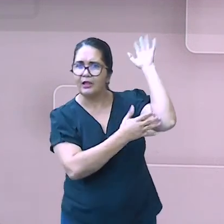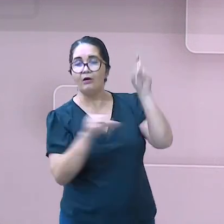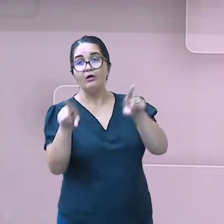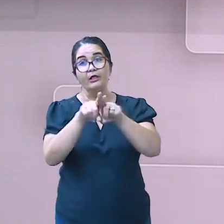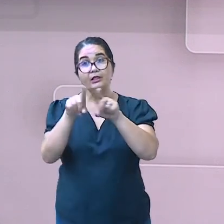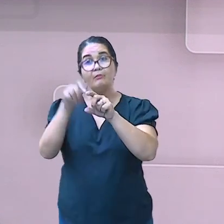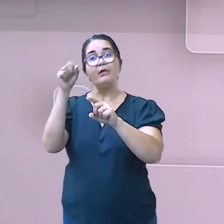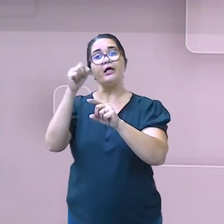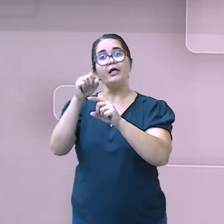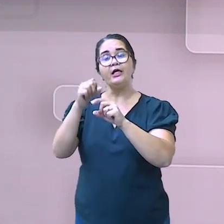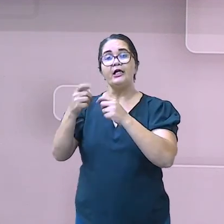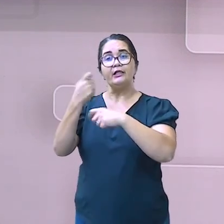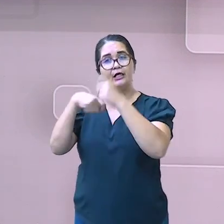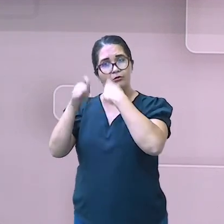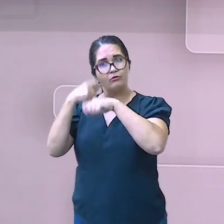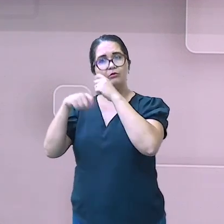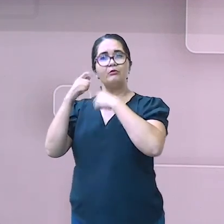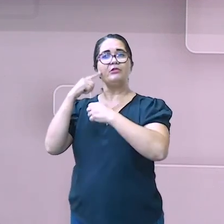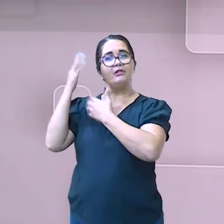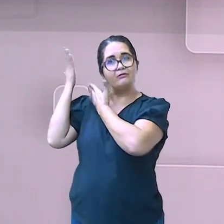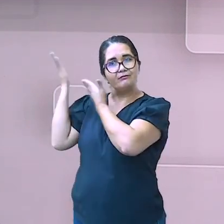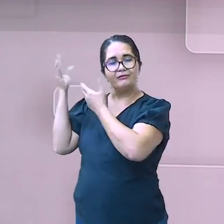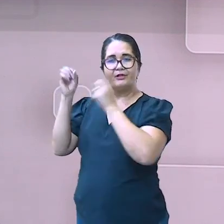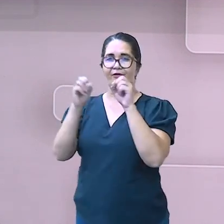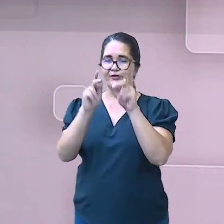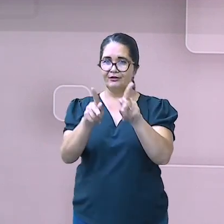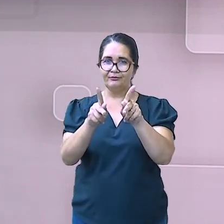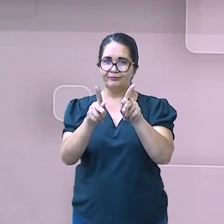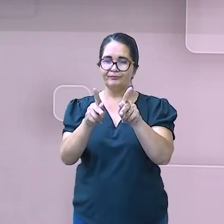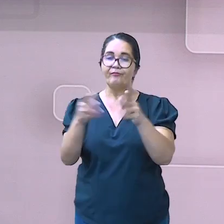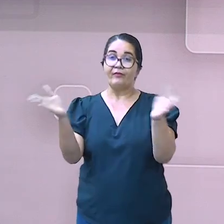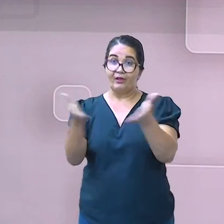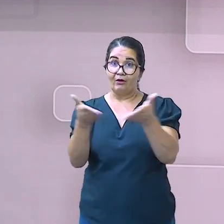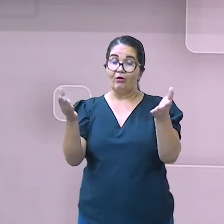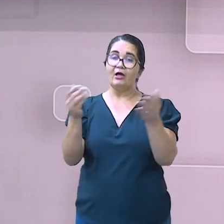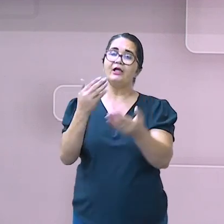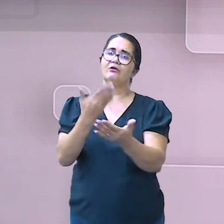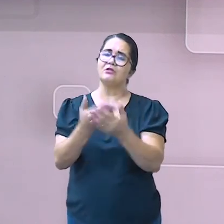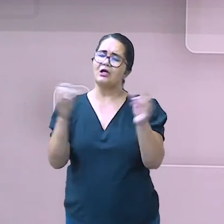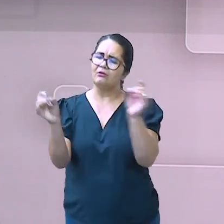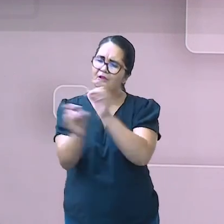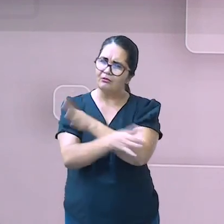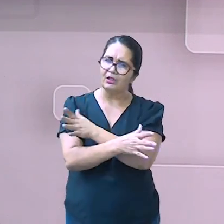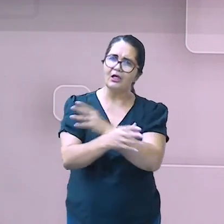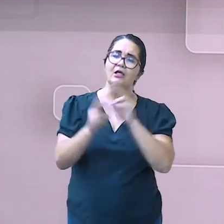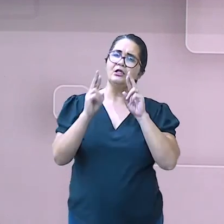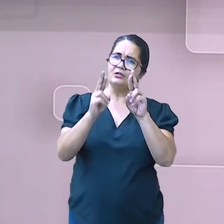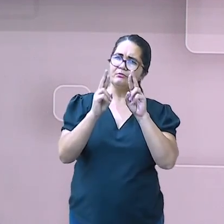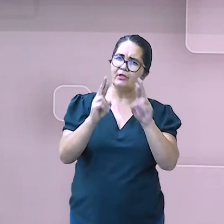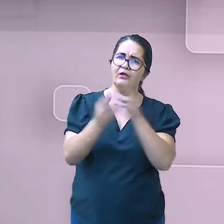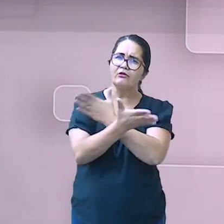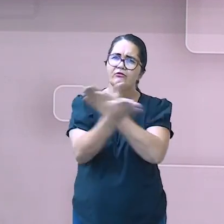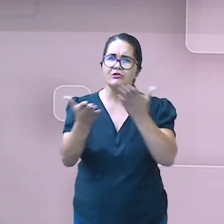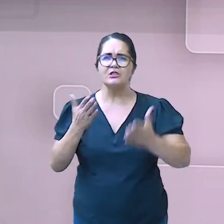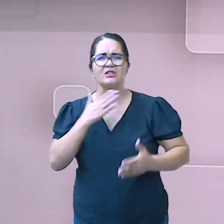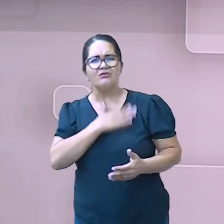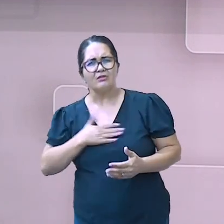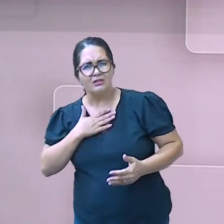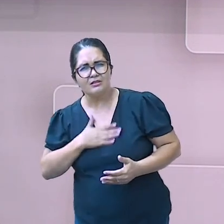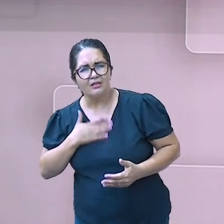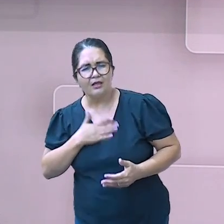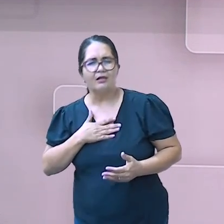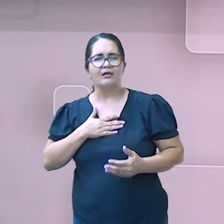Então, aqui nós estamos chegando ao final da nossa aula, tá? Espero que vocês tenham gostado. Entre lá